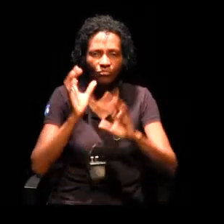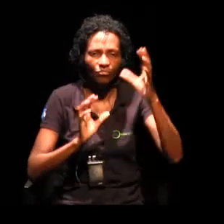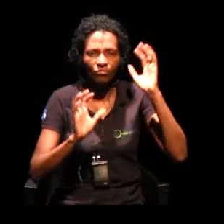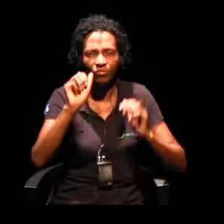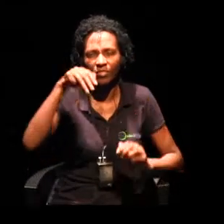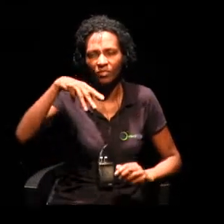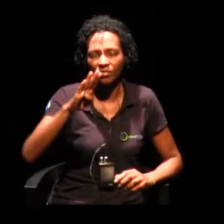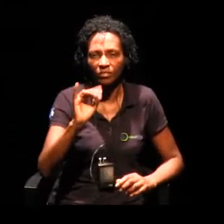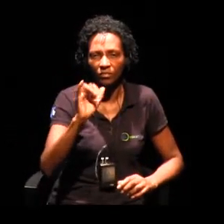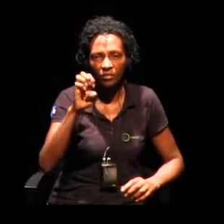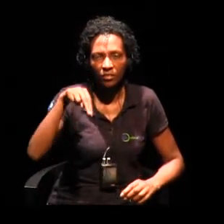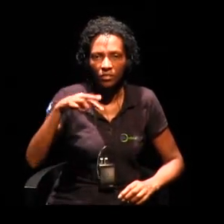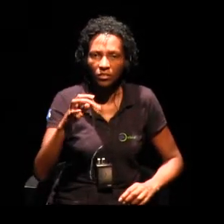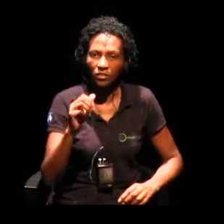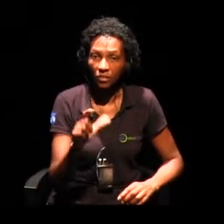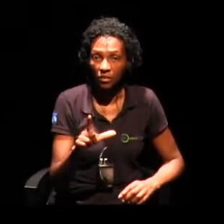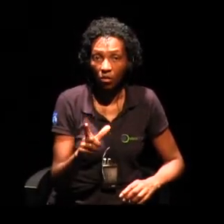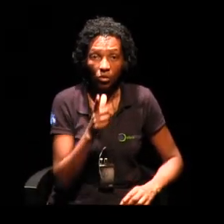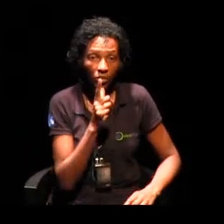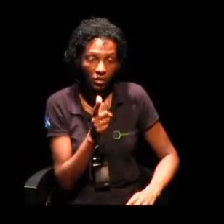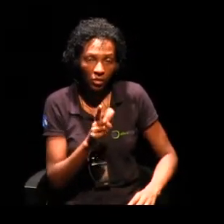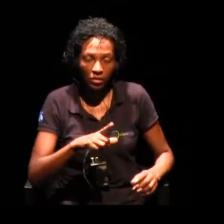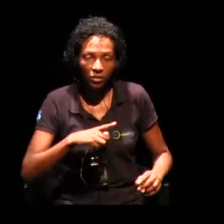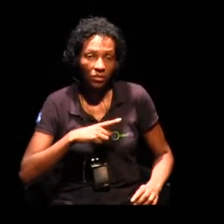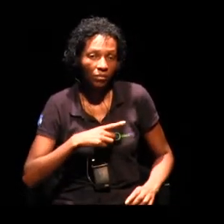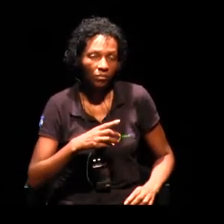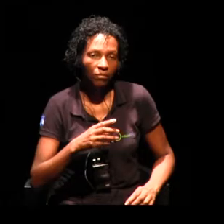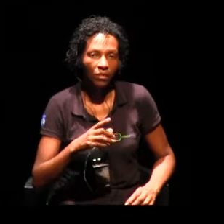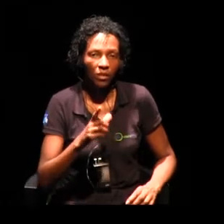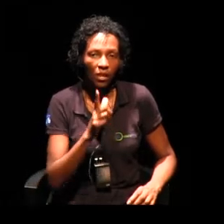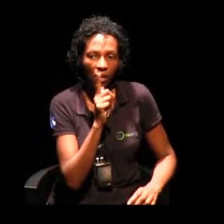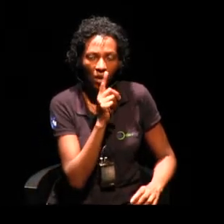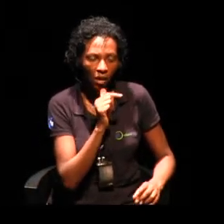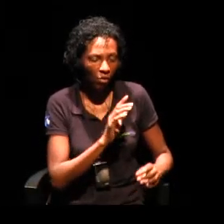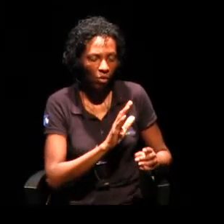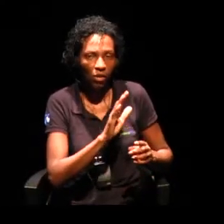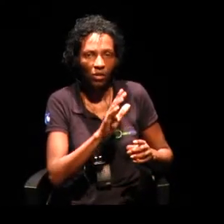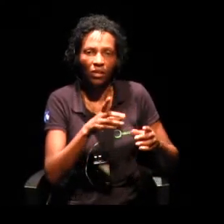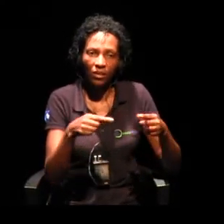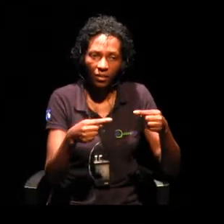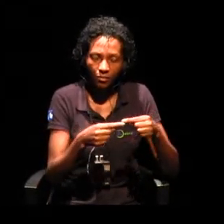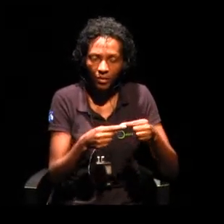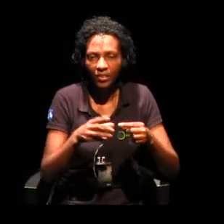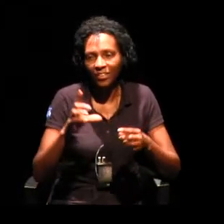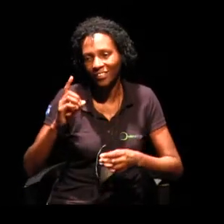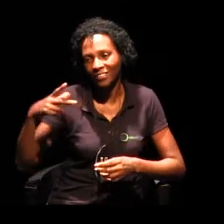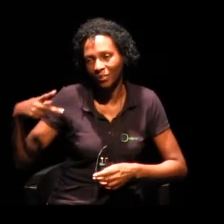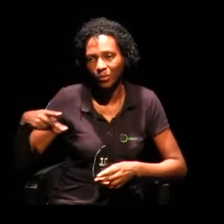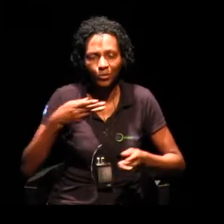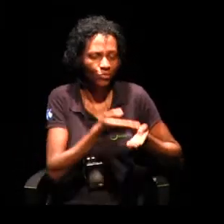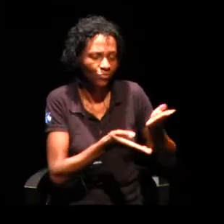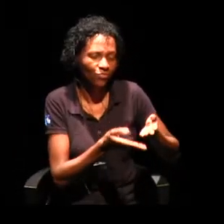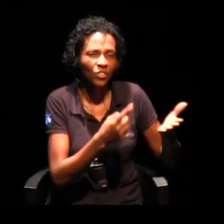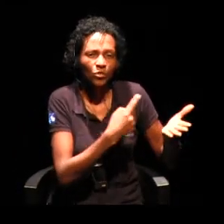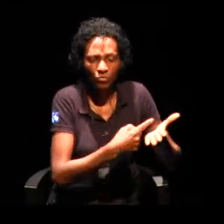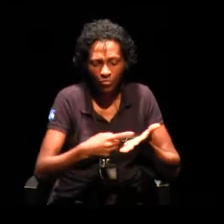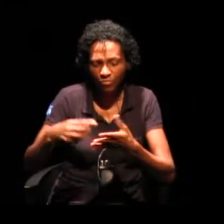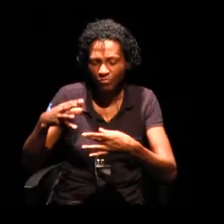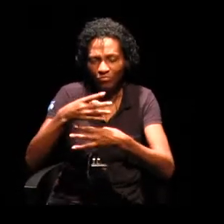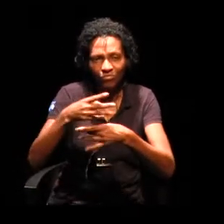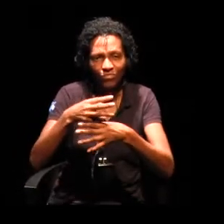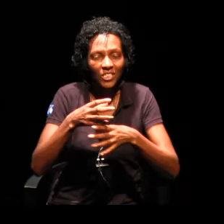de proteção ambiental. E também a sombra sobre a água também faz parte do departamento de